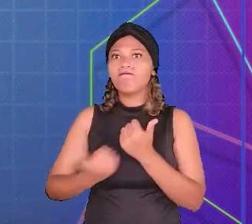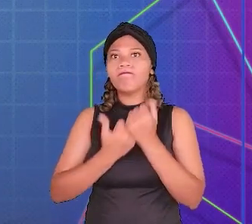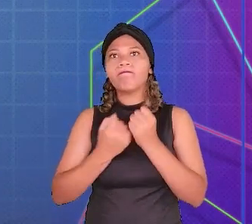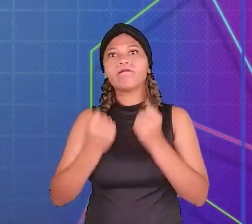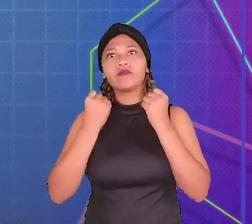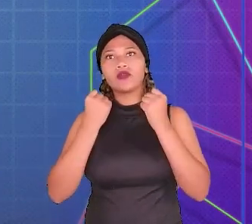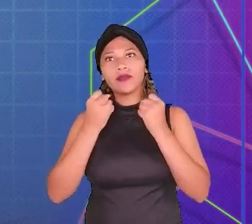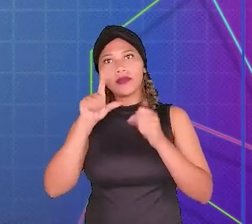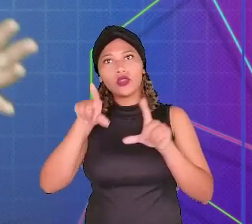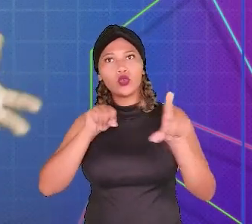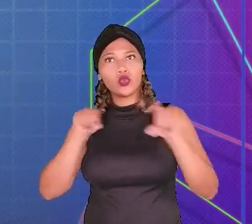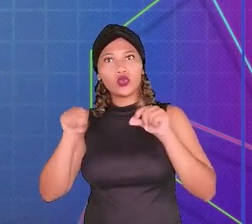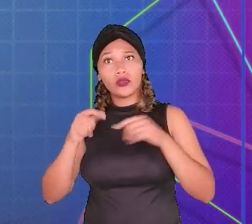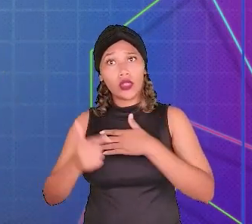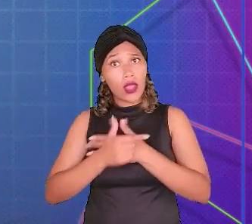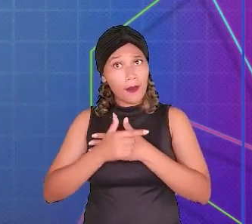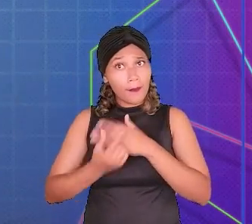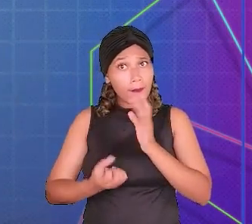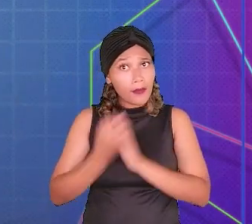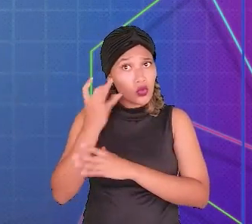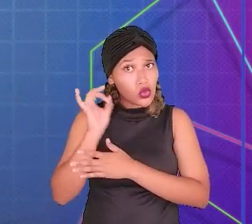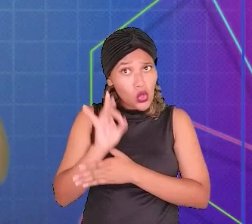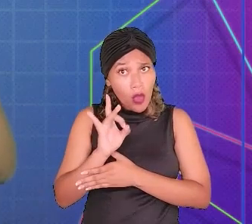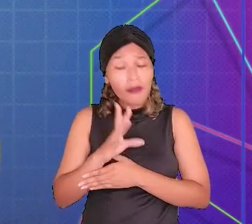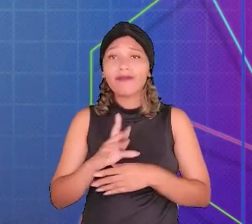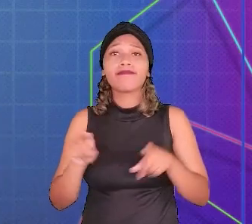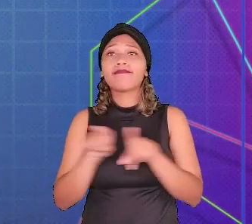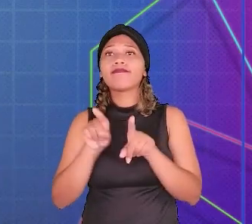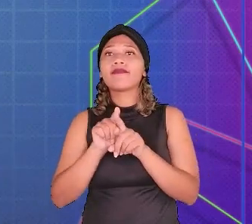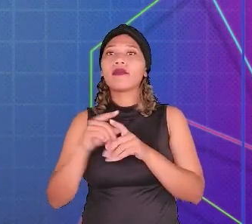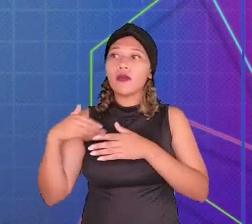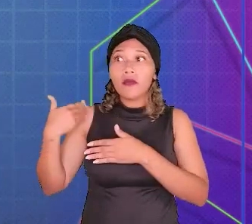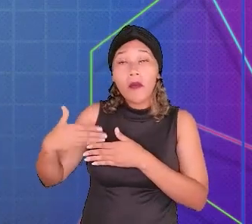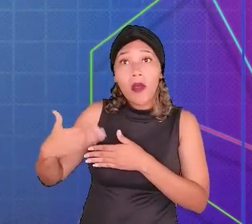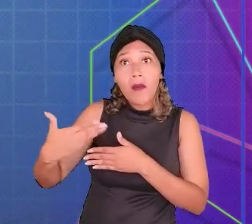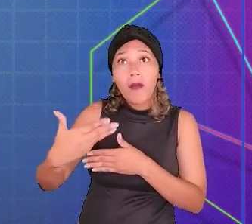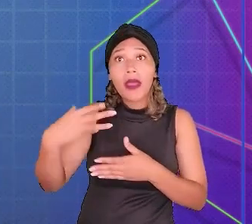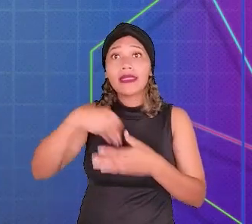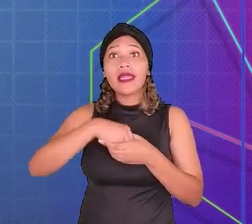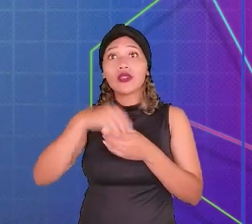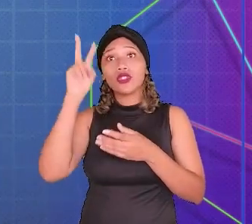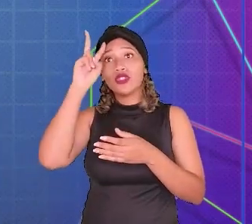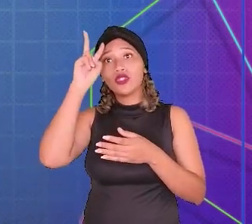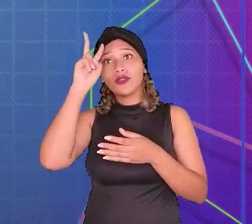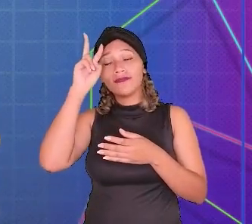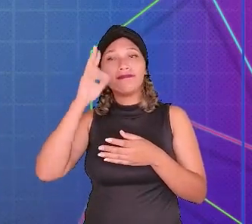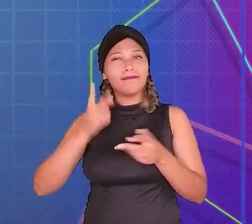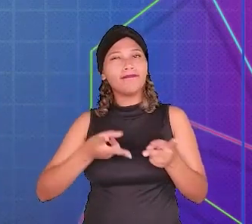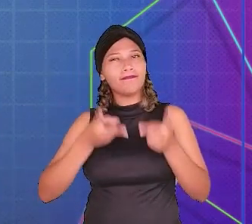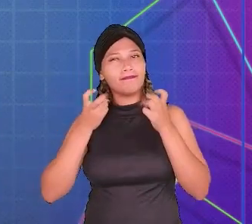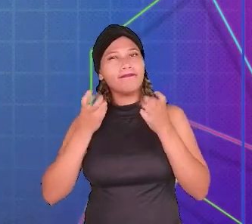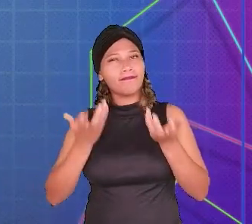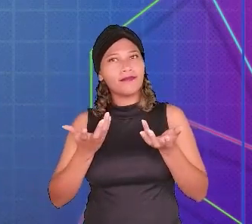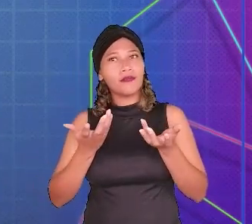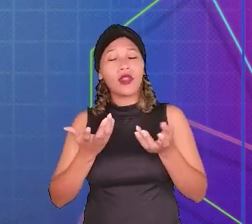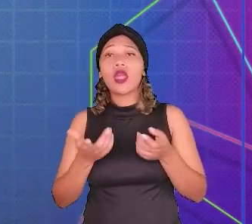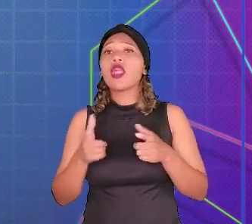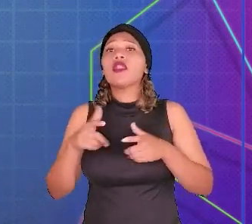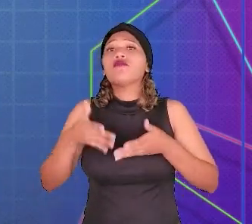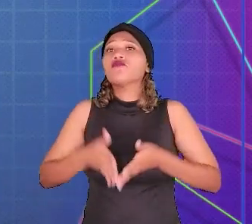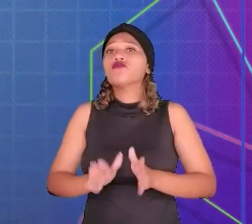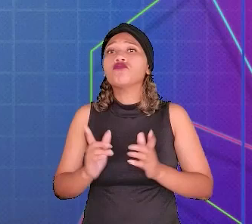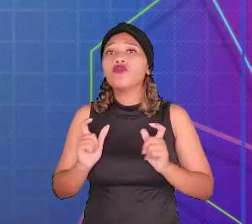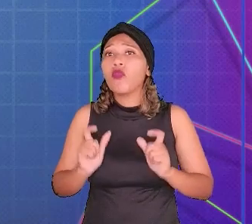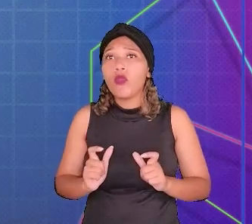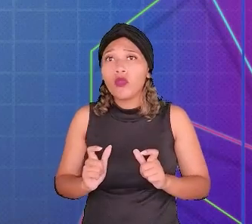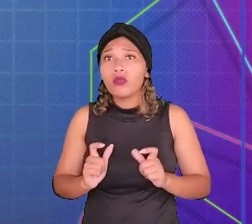ajudar muito. E não só em criar o personagem, mas também saber como ele irá se comportar dentro da narrativa e guiar o seu jogo. De que lugar